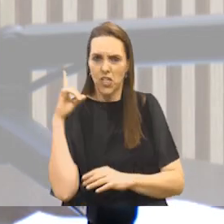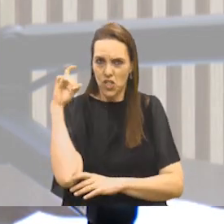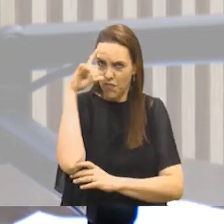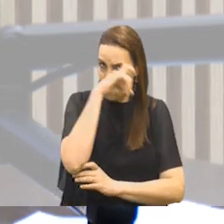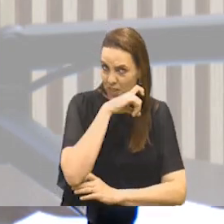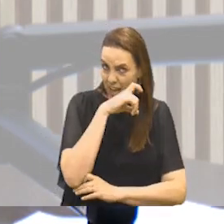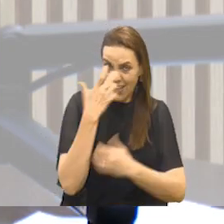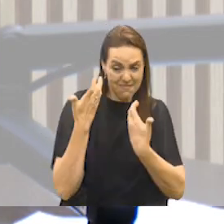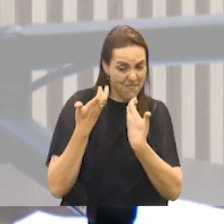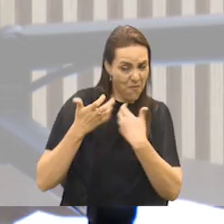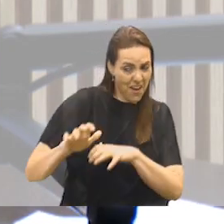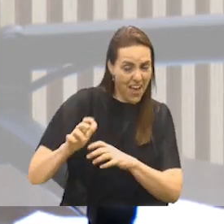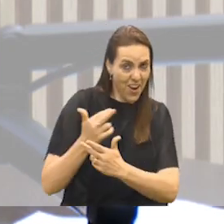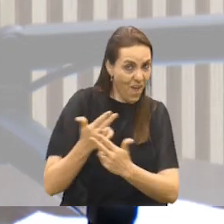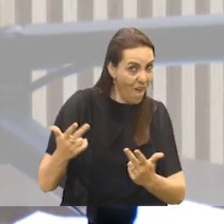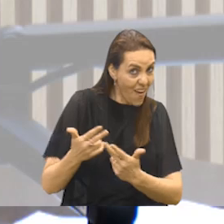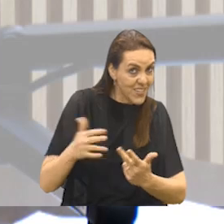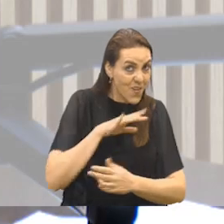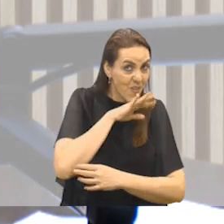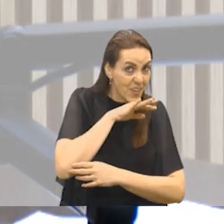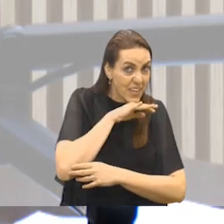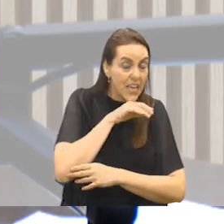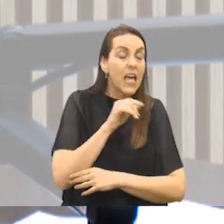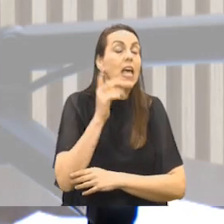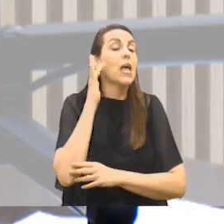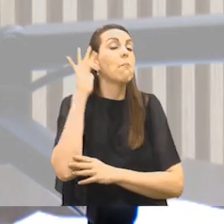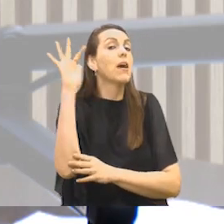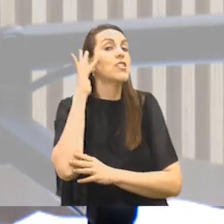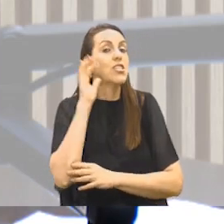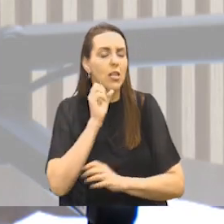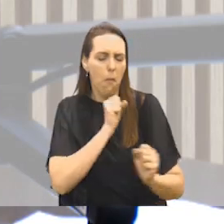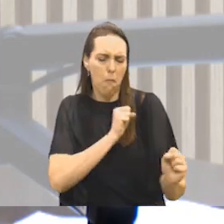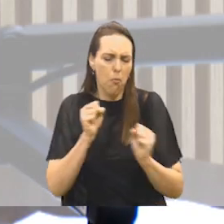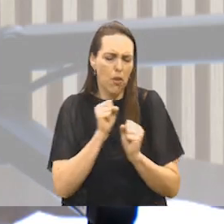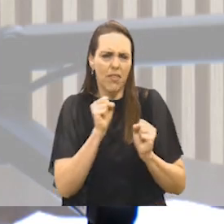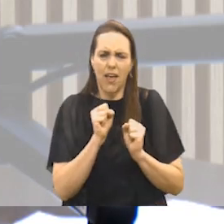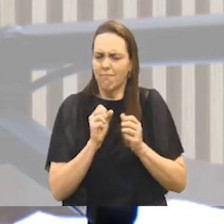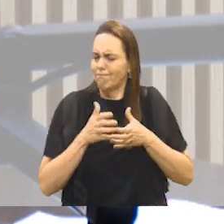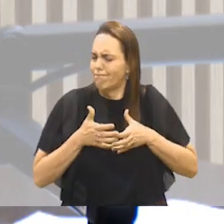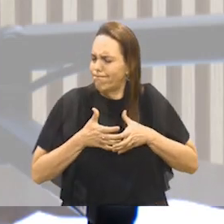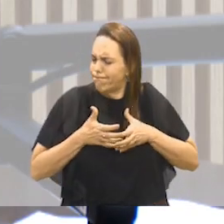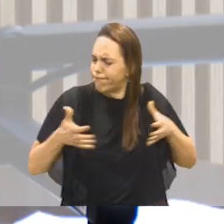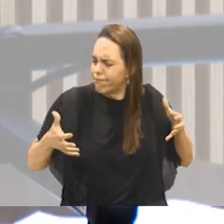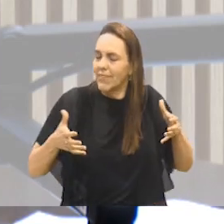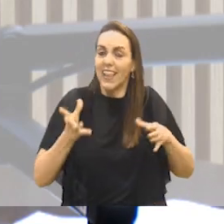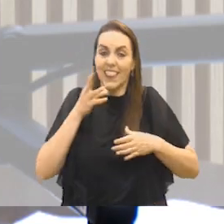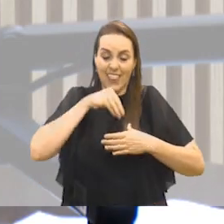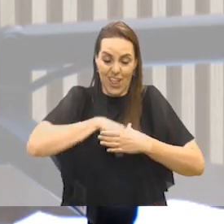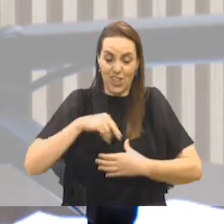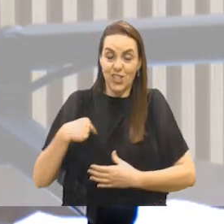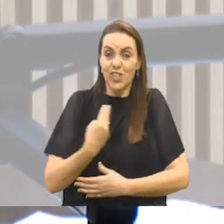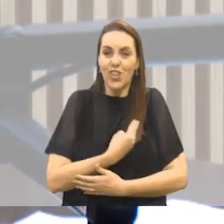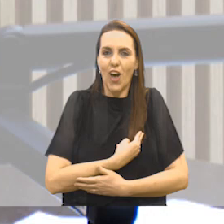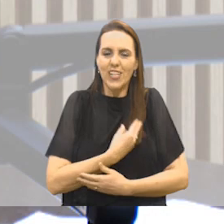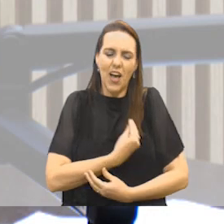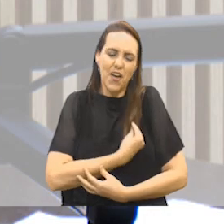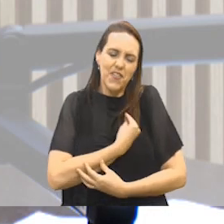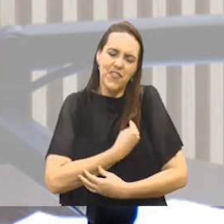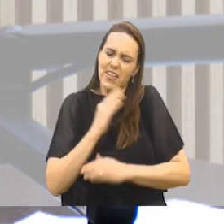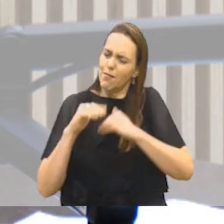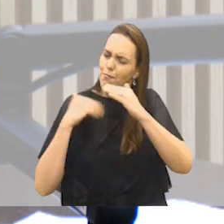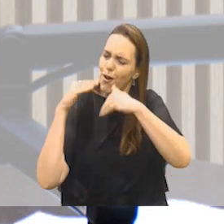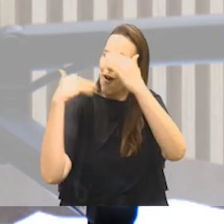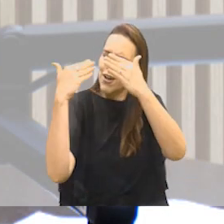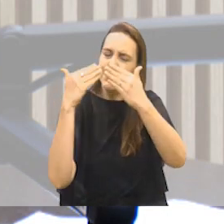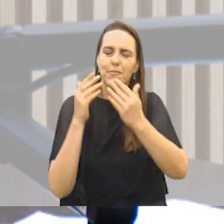tanta dificuldade, tanta coisa ruim que não queremos, imagina o poder ilimitado que nós temos dentro de nós mesmas, de poder